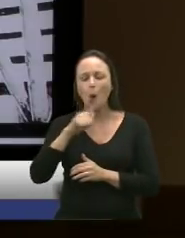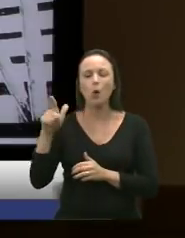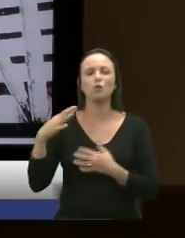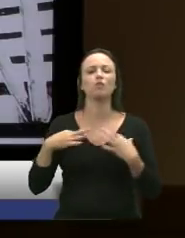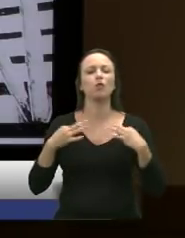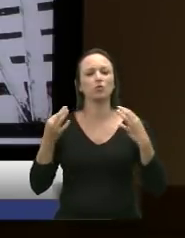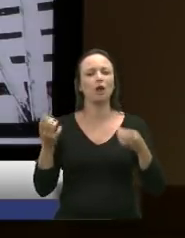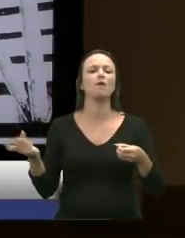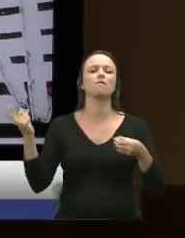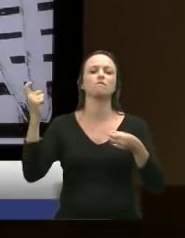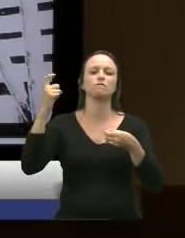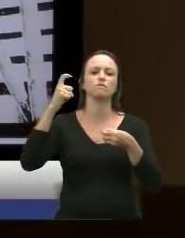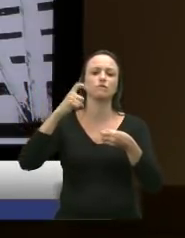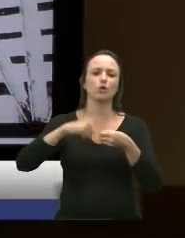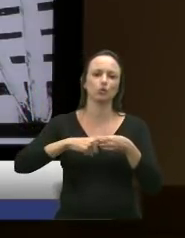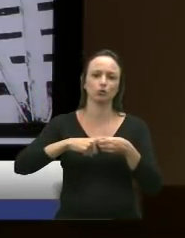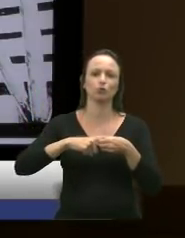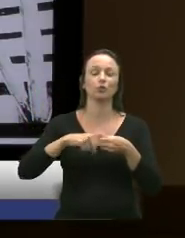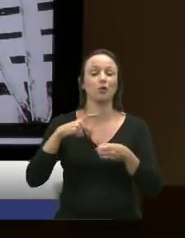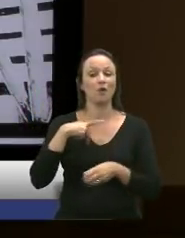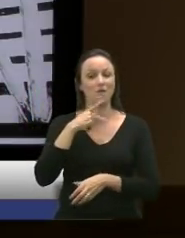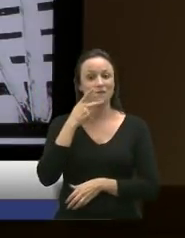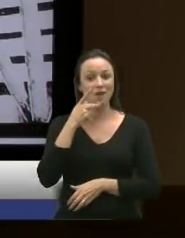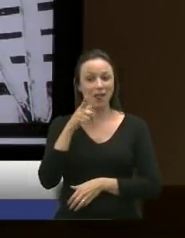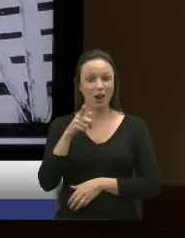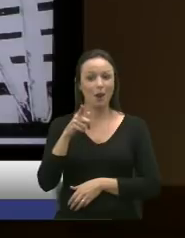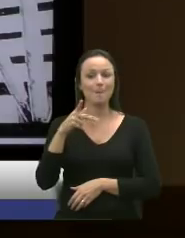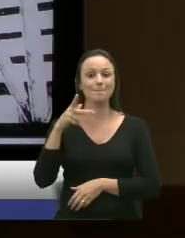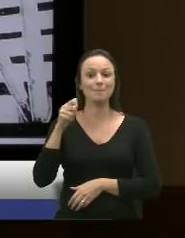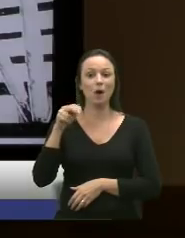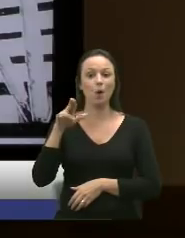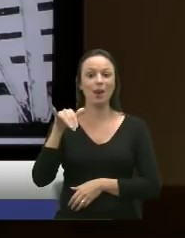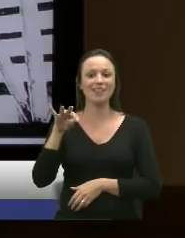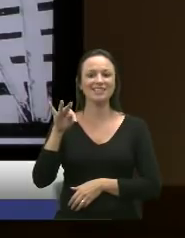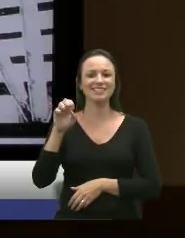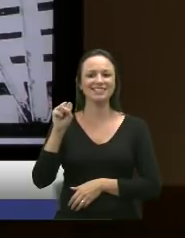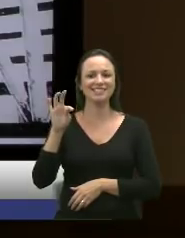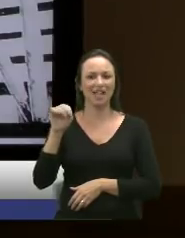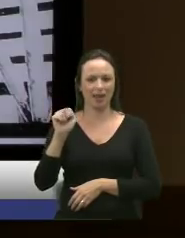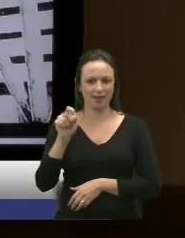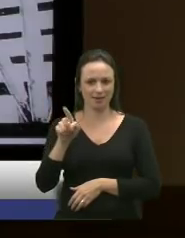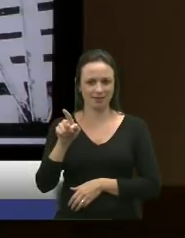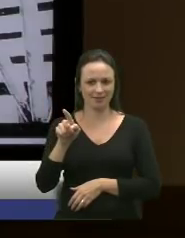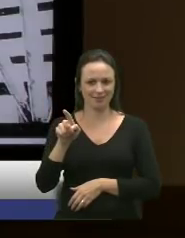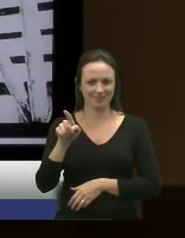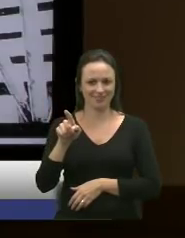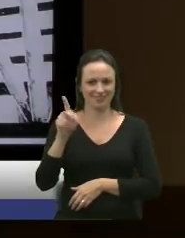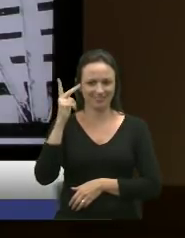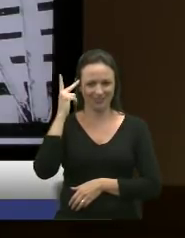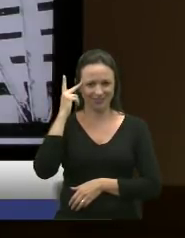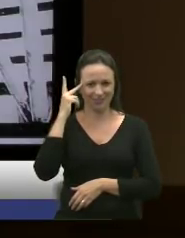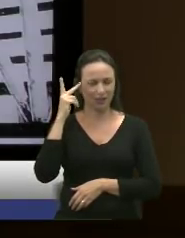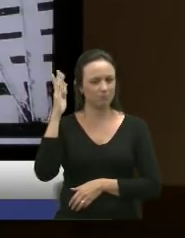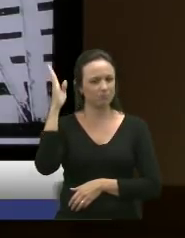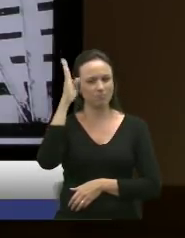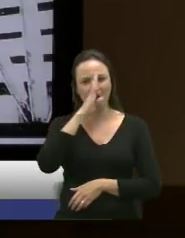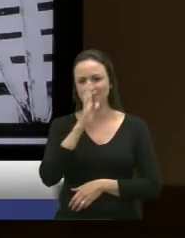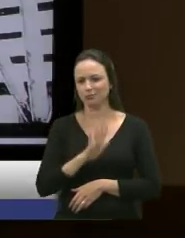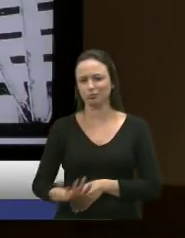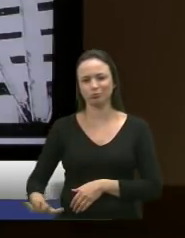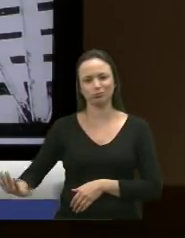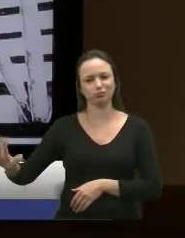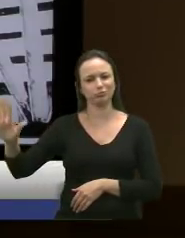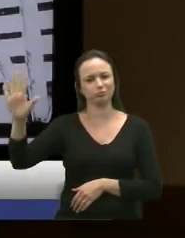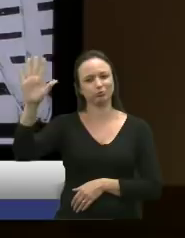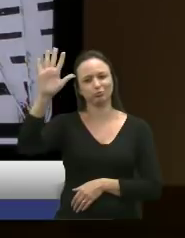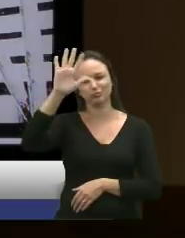casa. E quando eu digo paulistas, eu estou exagerando. Porque, na verdade, era gente do Brasil inteiro, e